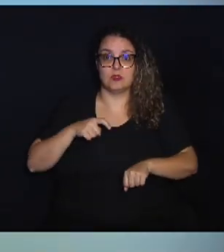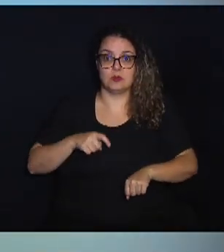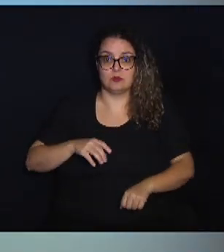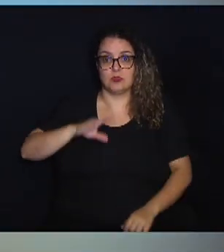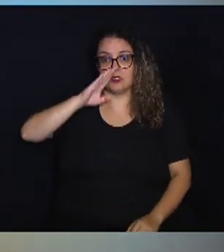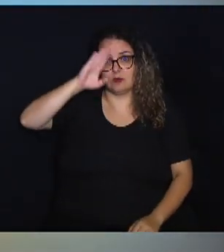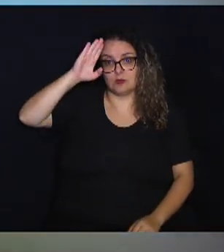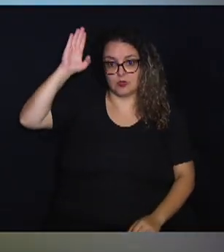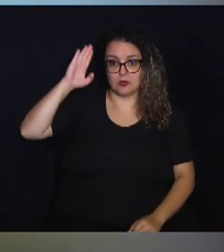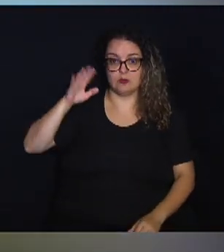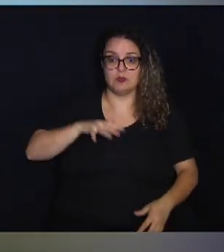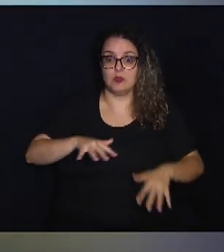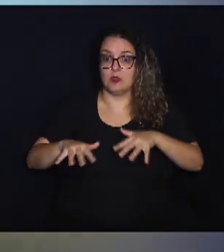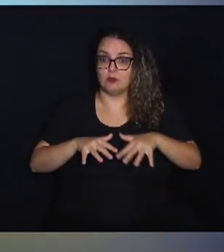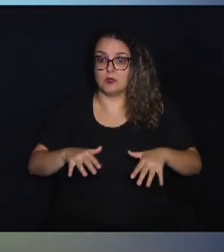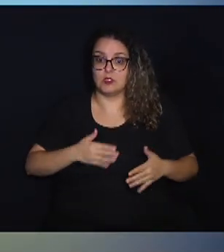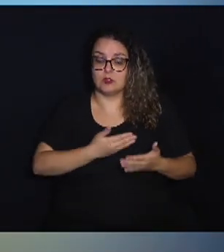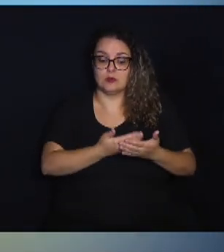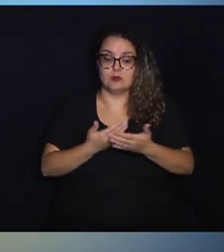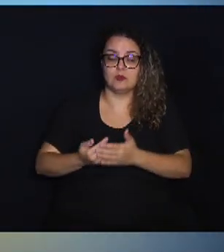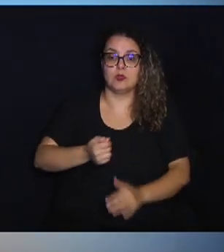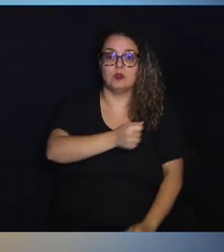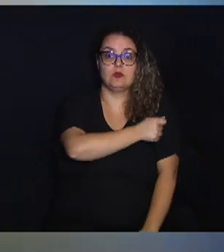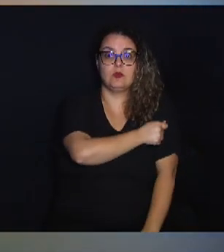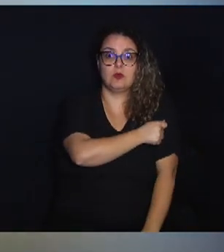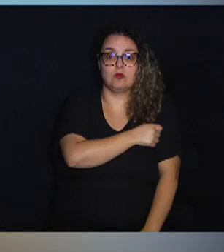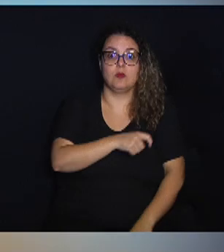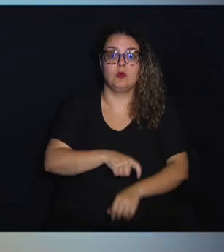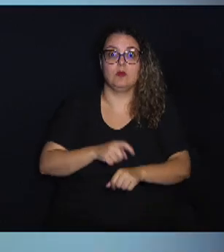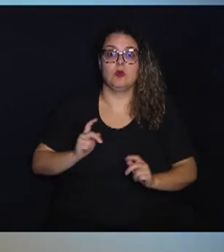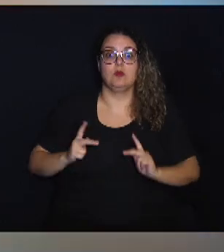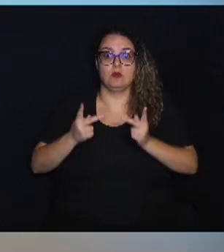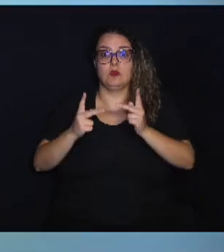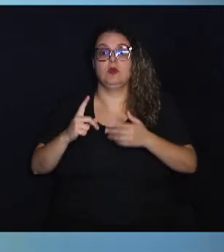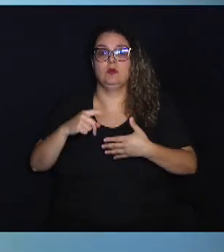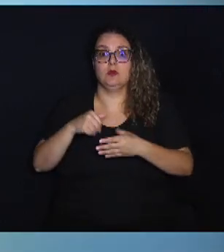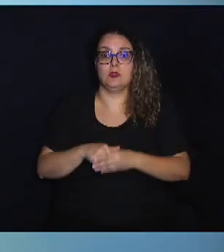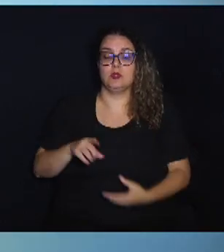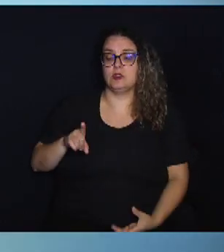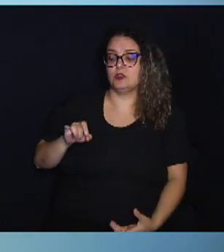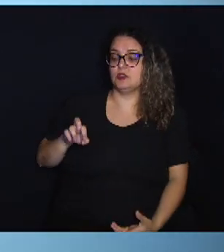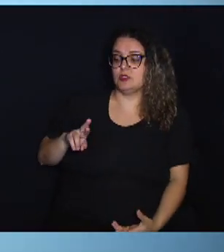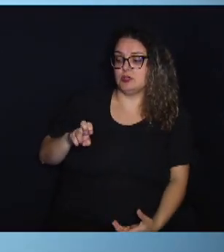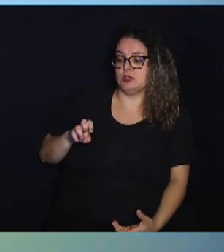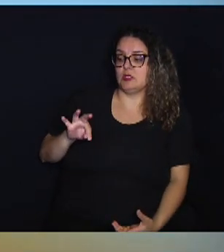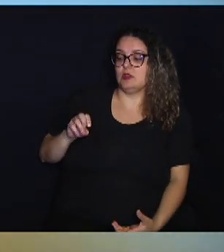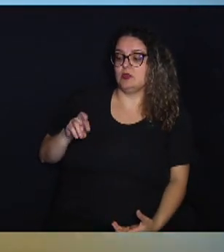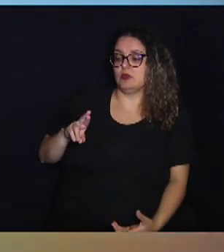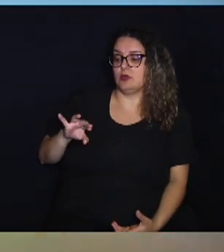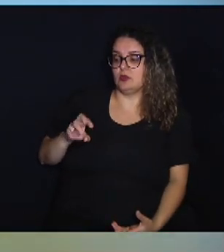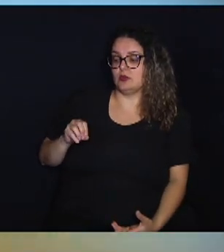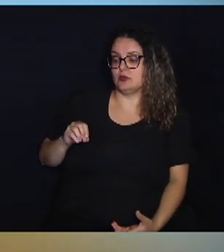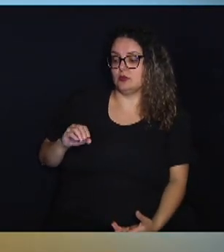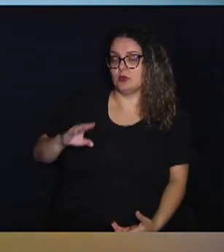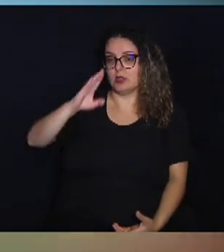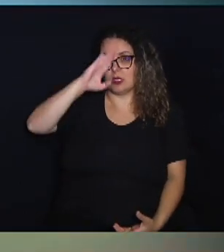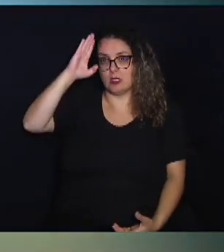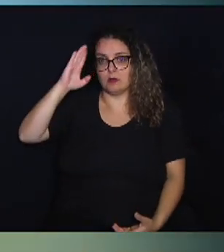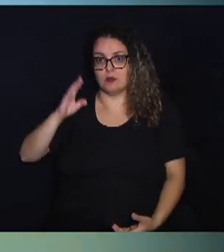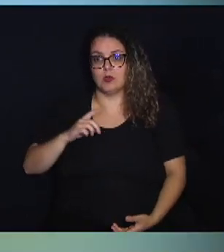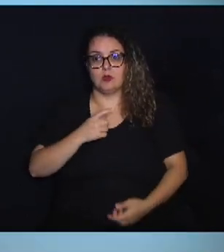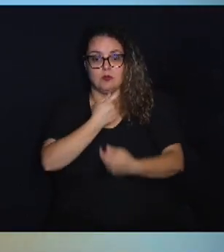do movimento estudantil, época em que venceu a eleição do Diretório Acadêmico de Direito da PUC Campinas,